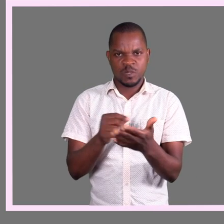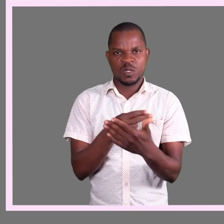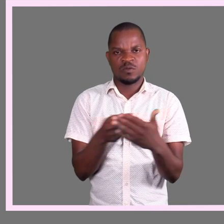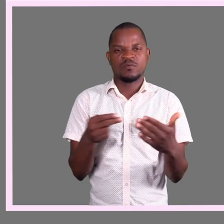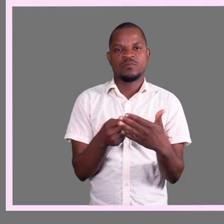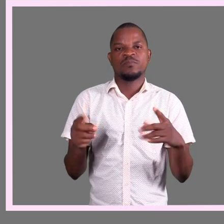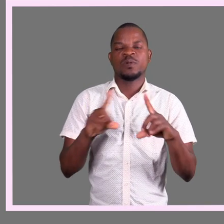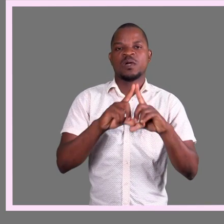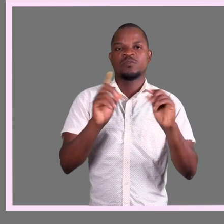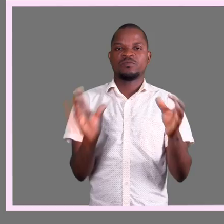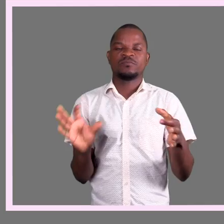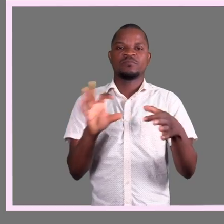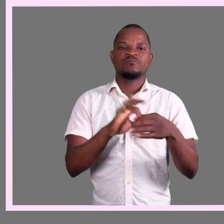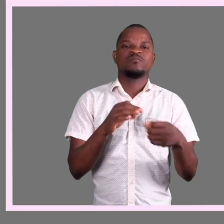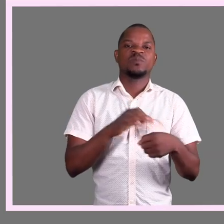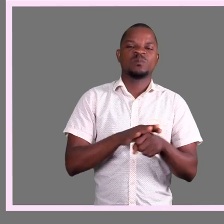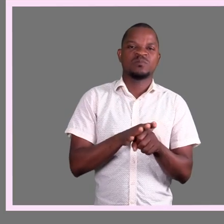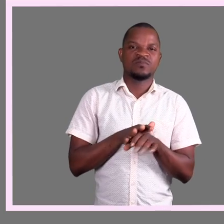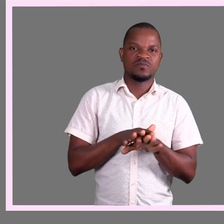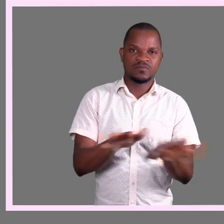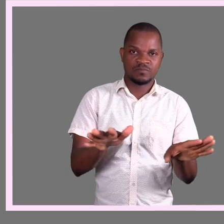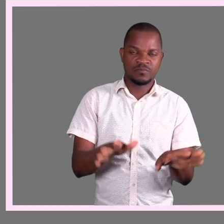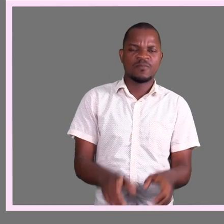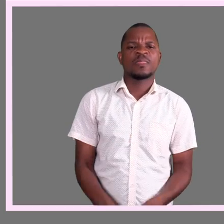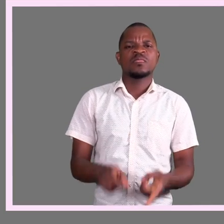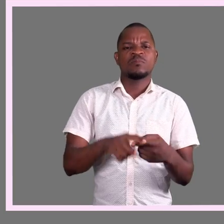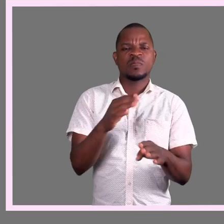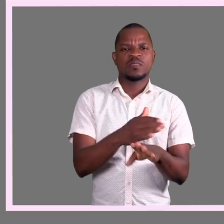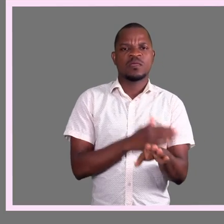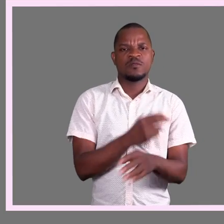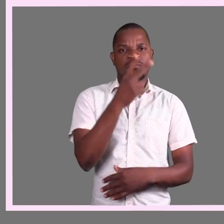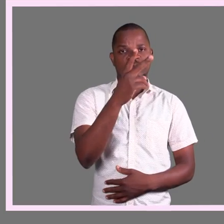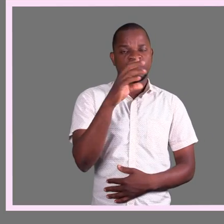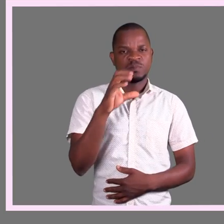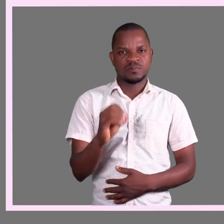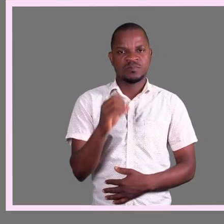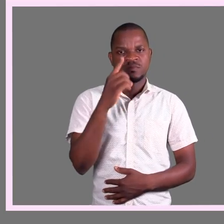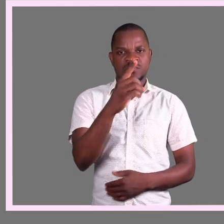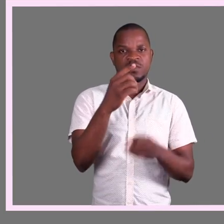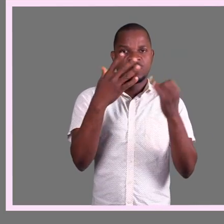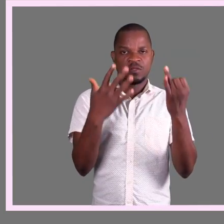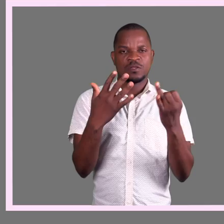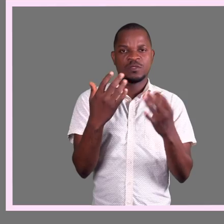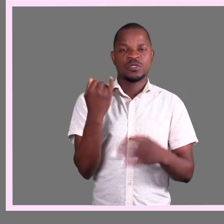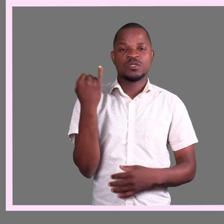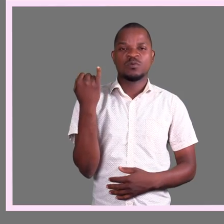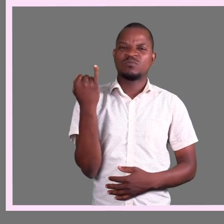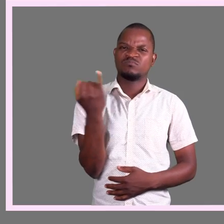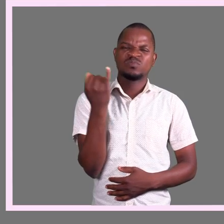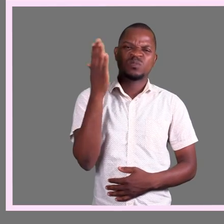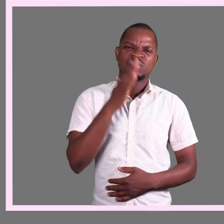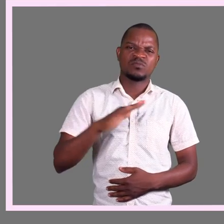de novos beneficiários no âmbito de Covid-19. De acordo com dados do Censo de 2017,